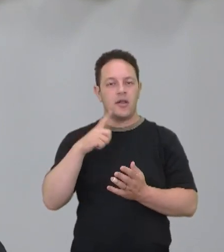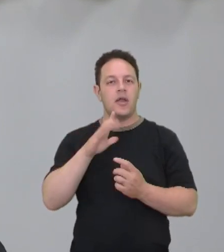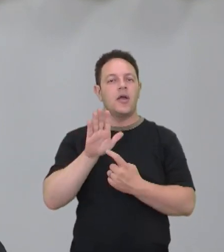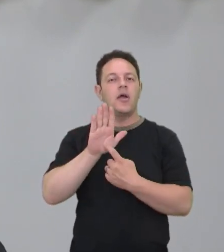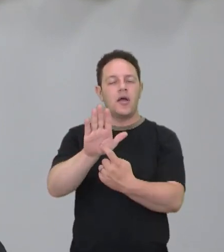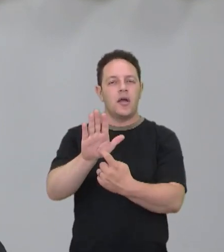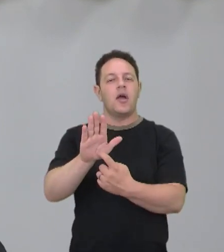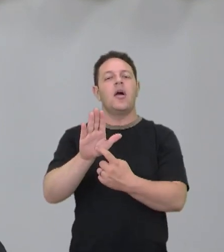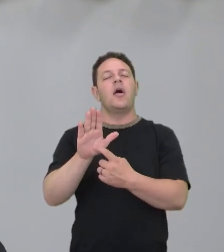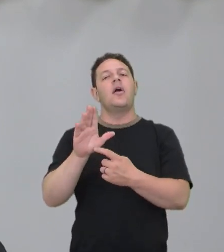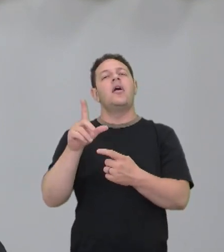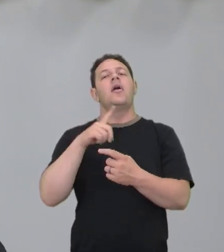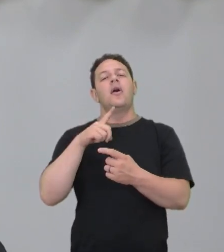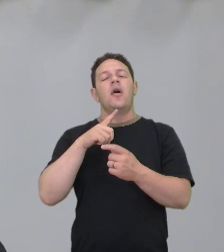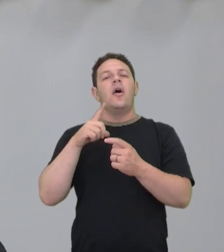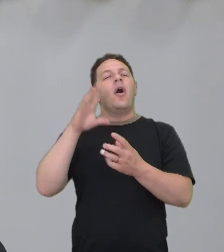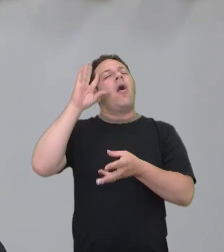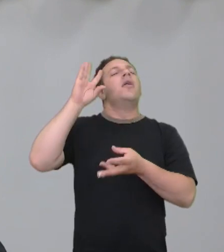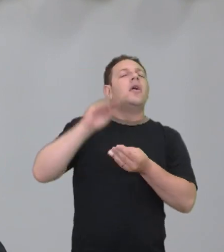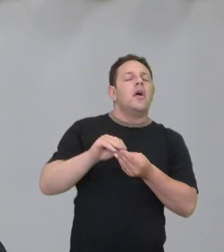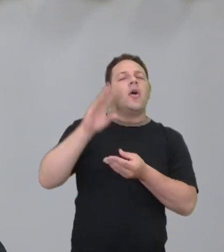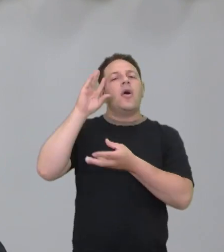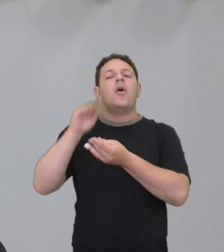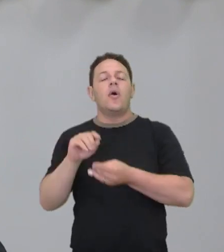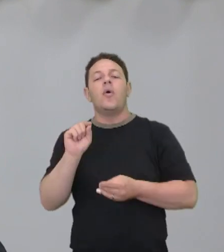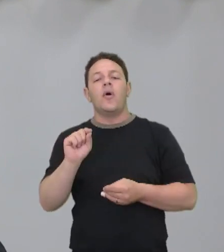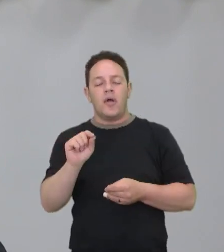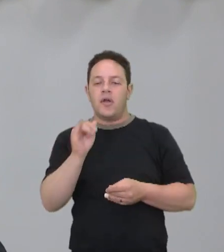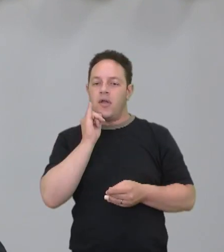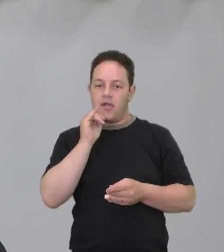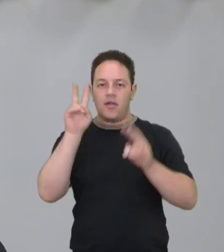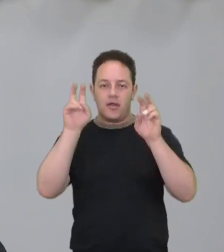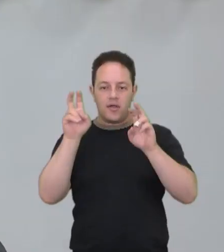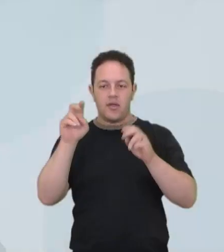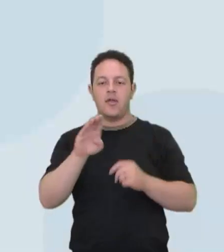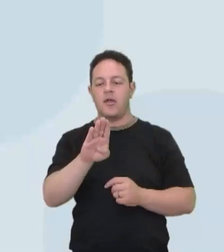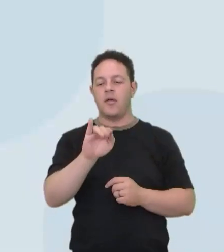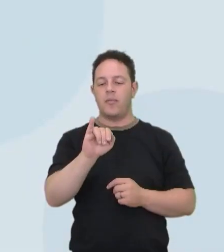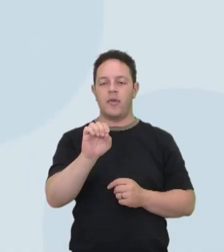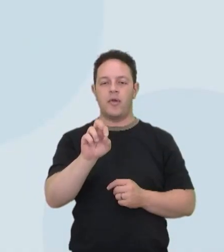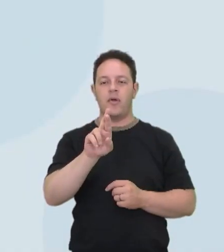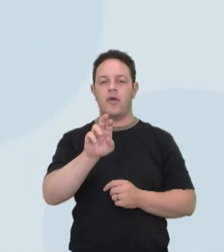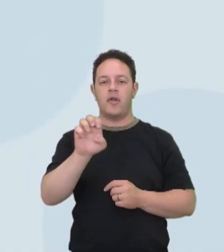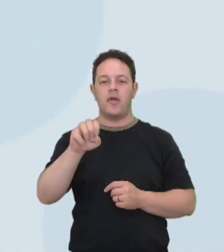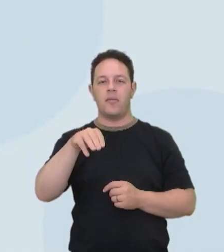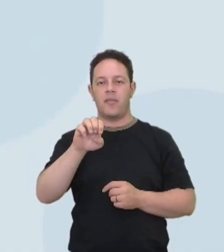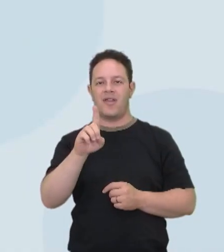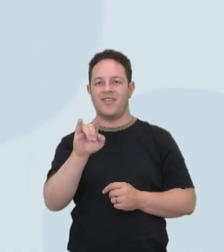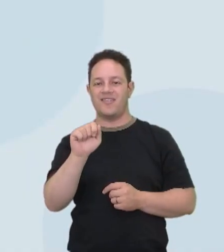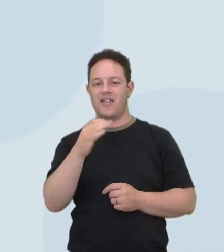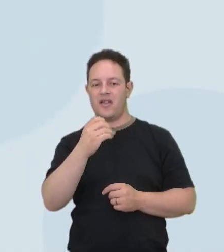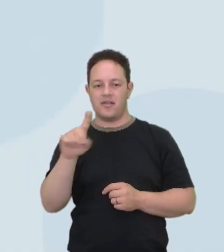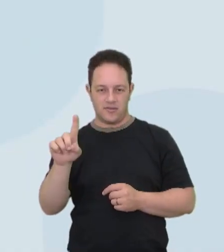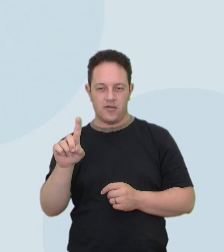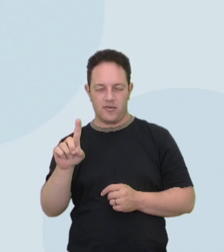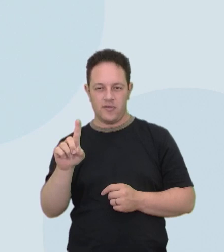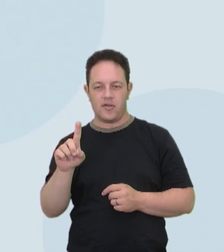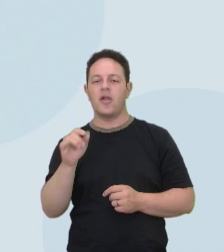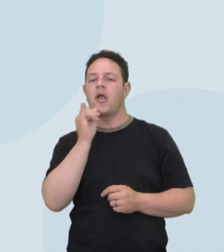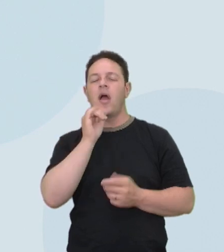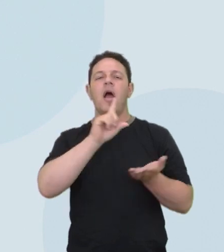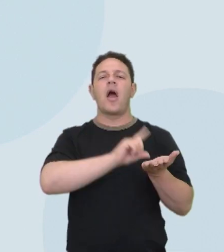para vocês algumas conclusões, né, a respeito aí da biorremediação. Então, o que o artigo em si,